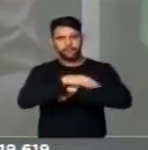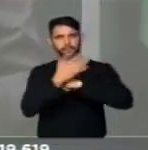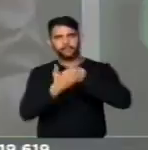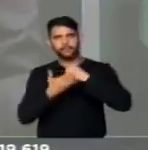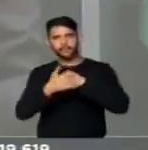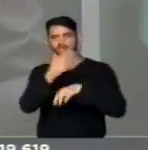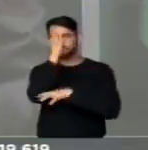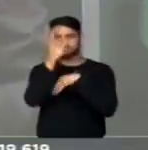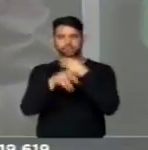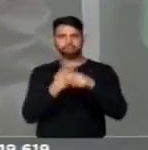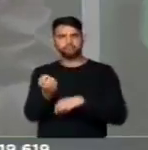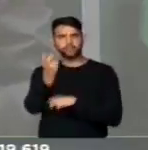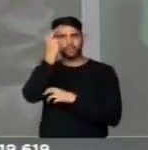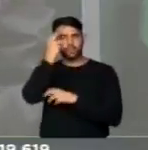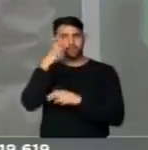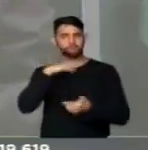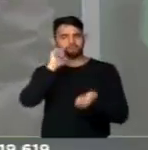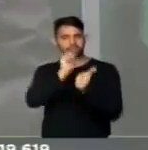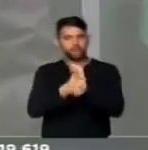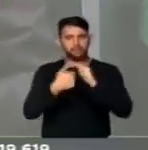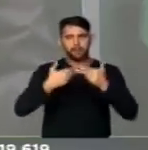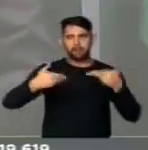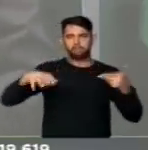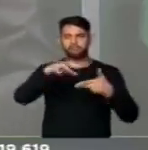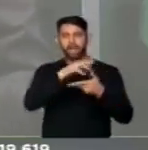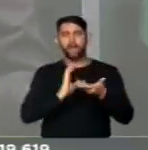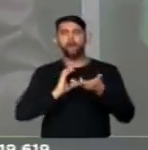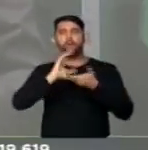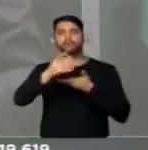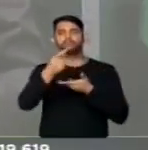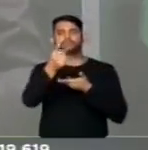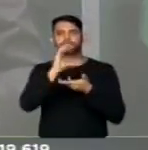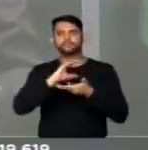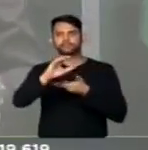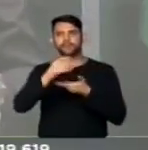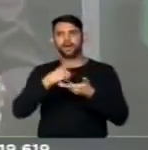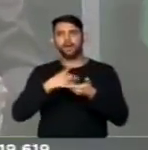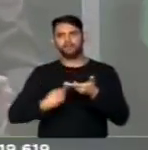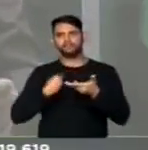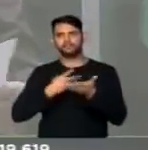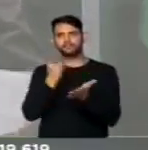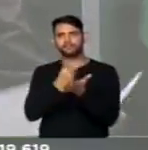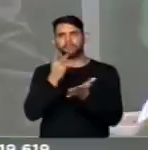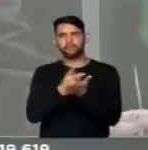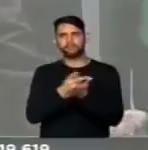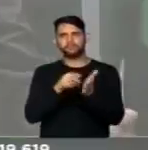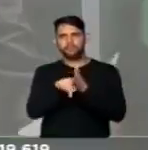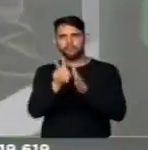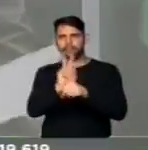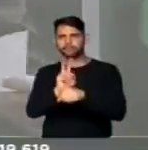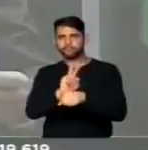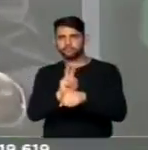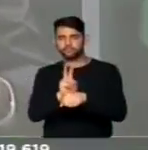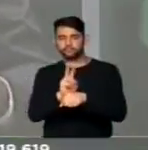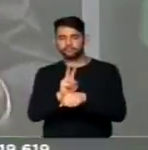meio ambiente, cultura, esporte, enfim, onde há dinheiro público, há de haver um auditor